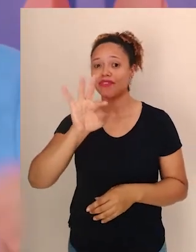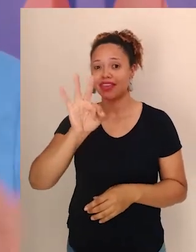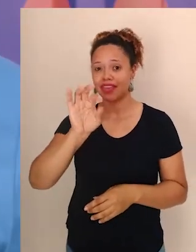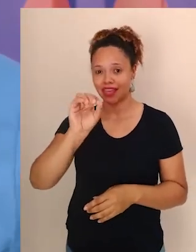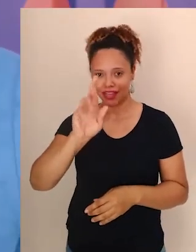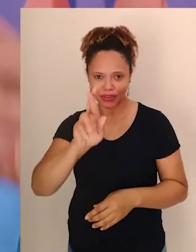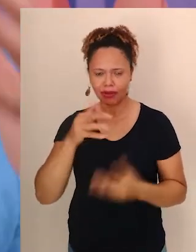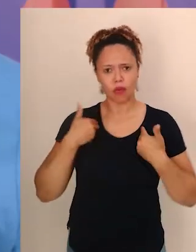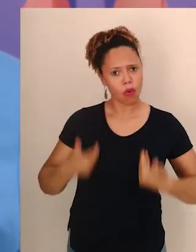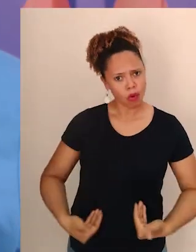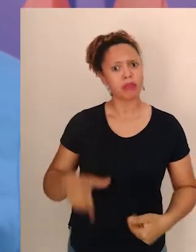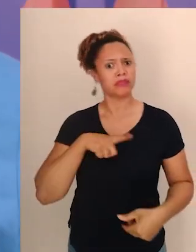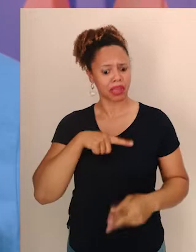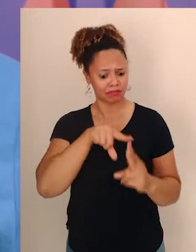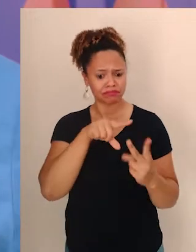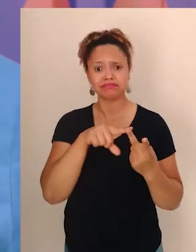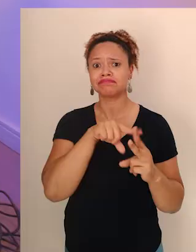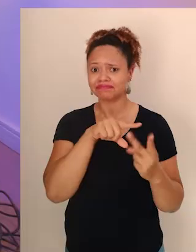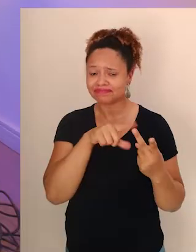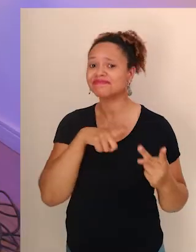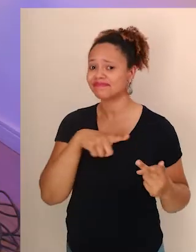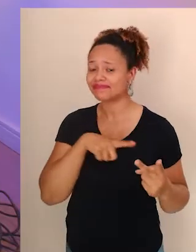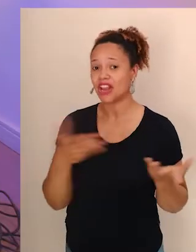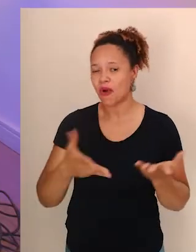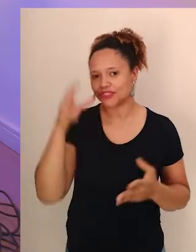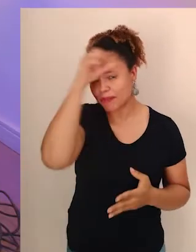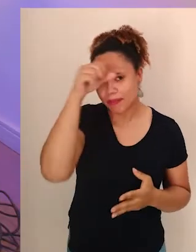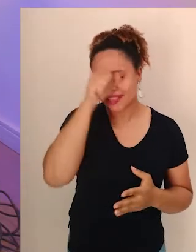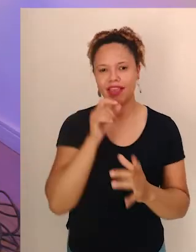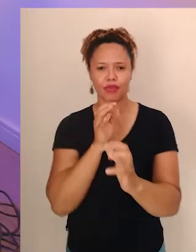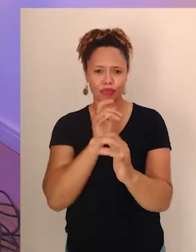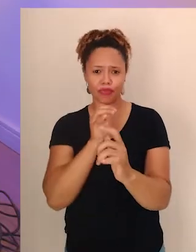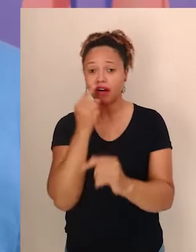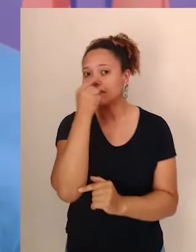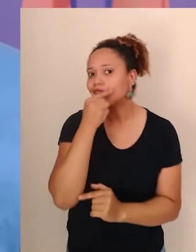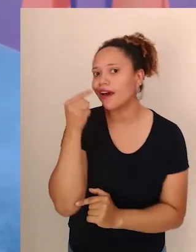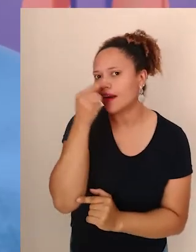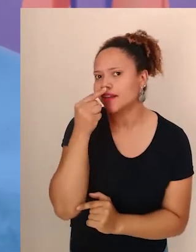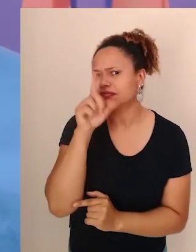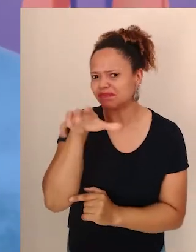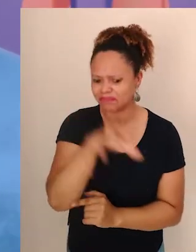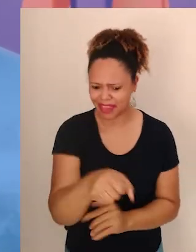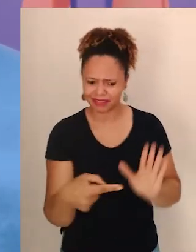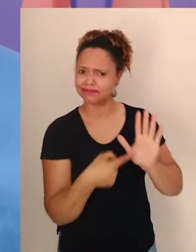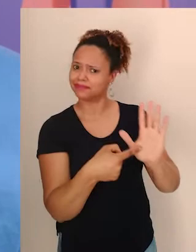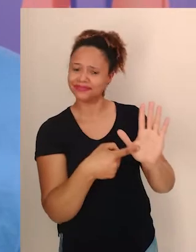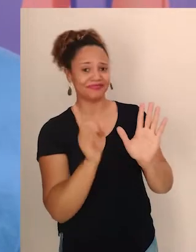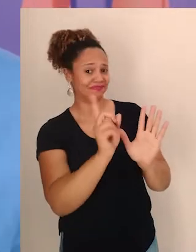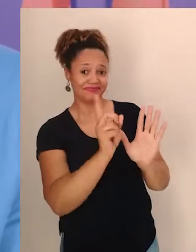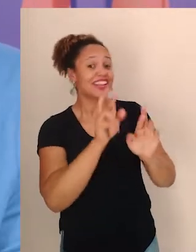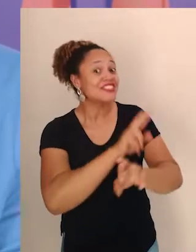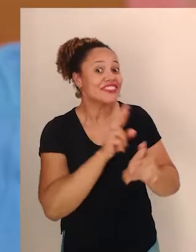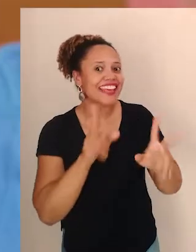Vitor e o nosso corpo tem muito dessas duas coisas. Hoje a gente vai aprender a fazer uma flauta de nariz. E nem é pegar uma dessa aqui e colocar